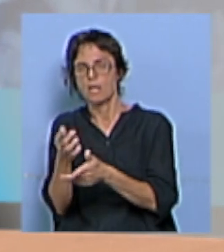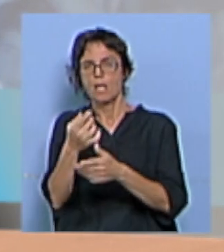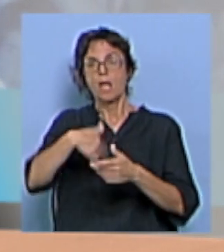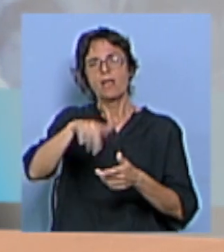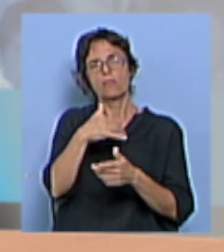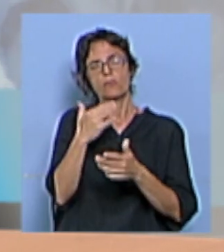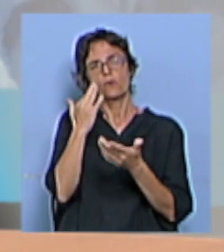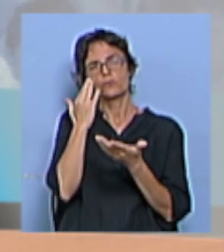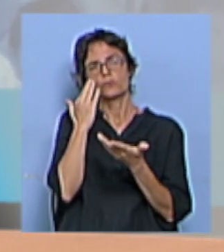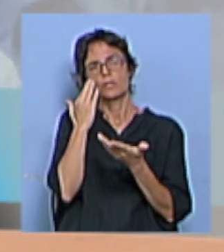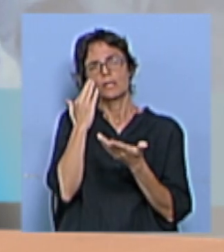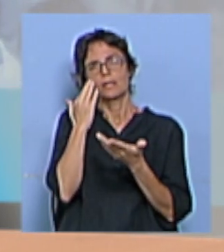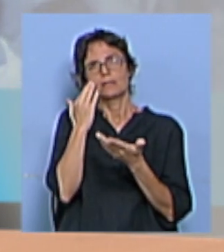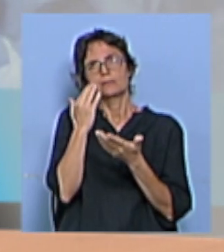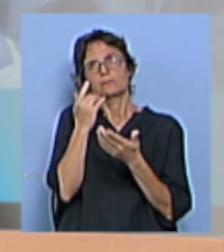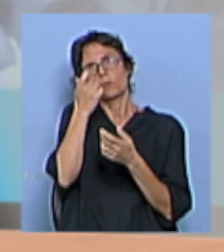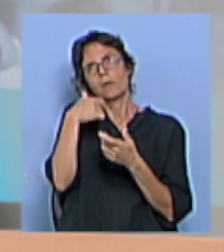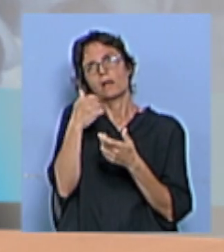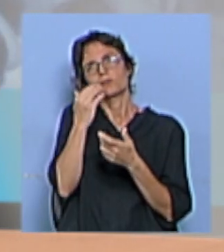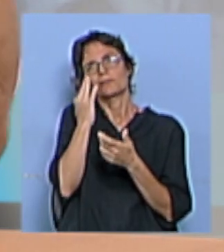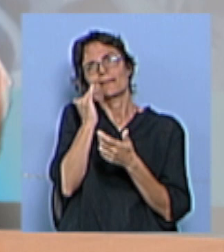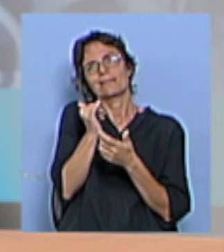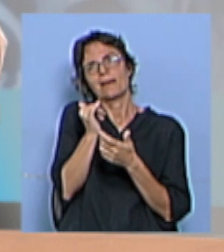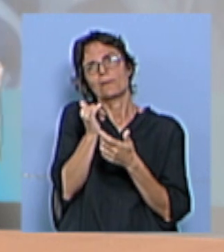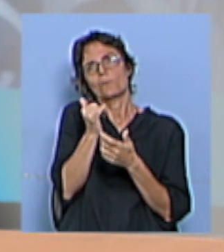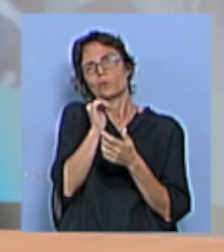A nossa cultura, que não é uma cultura, de facto,